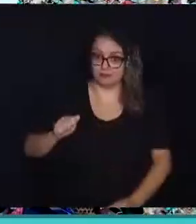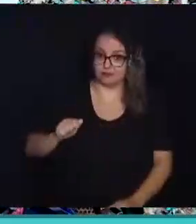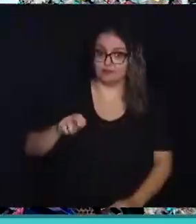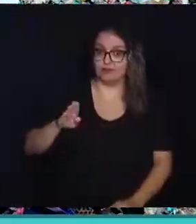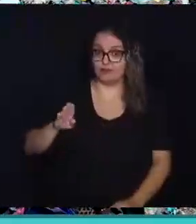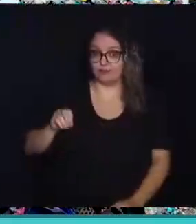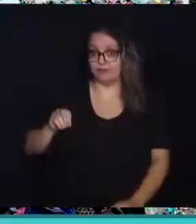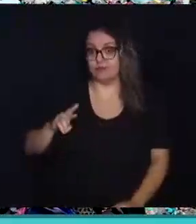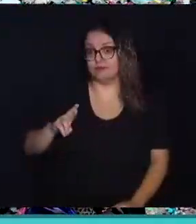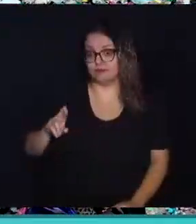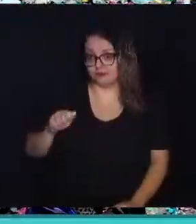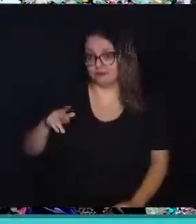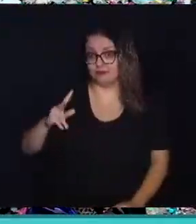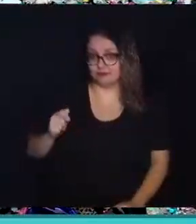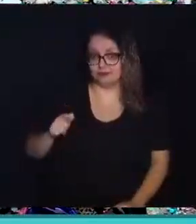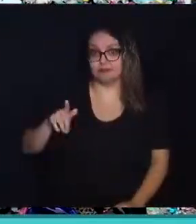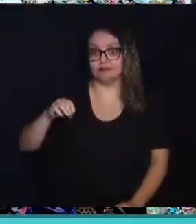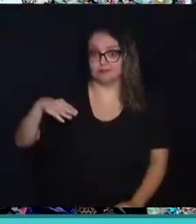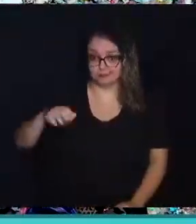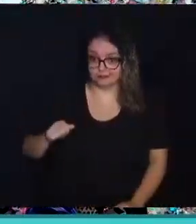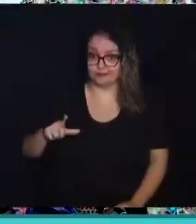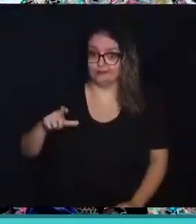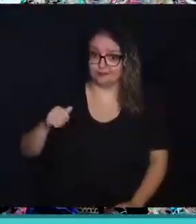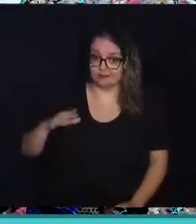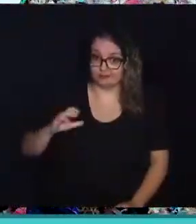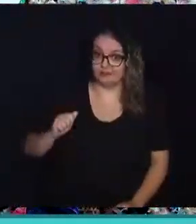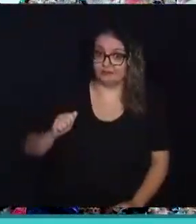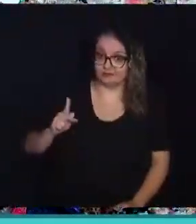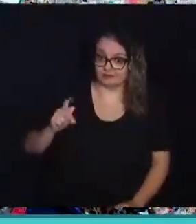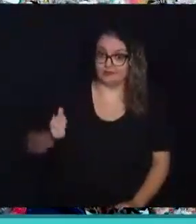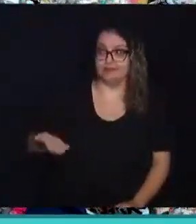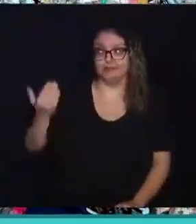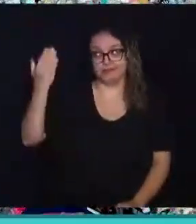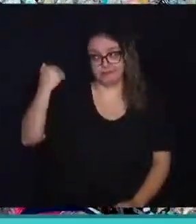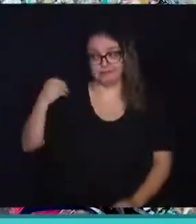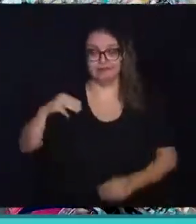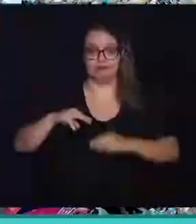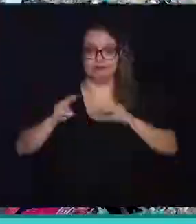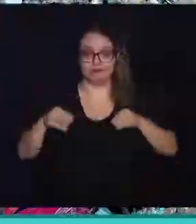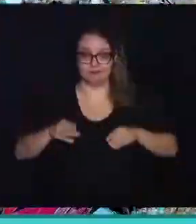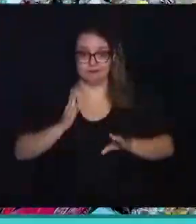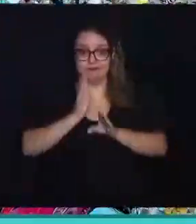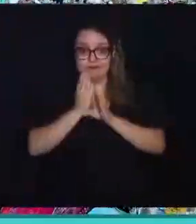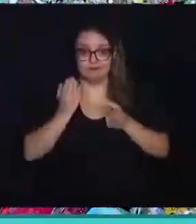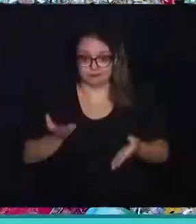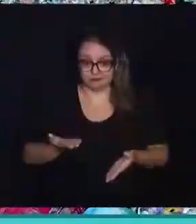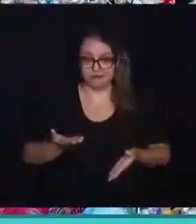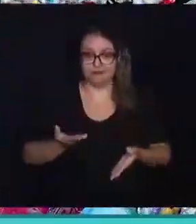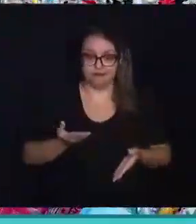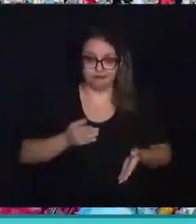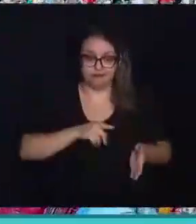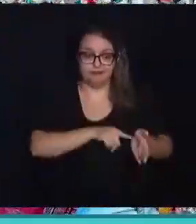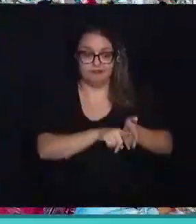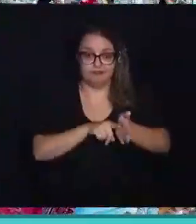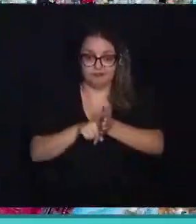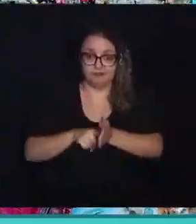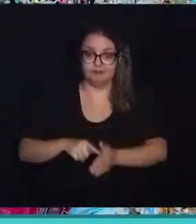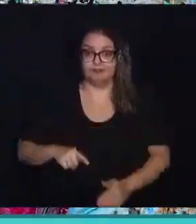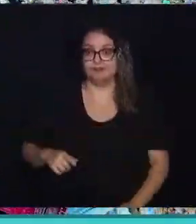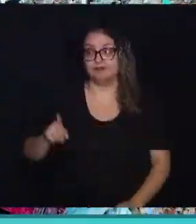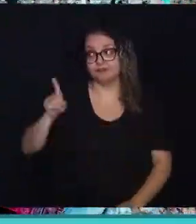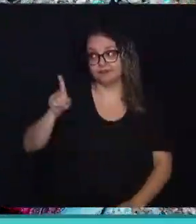âmbar, borracha e goma laca, são trabalhados desde a antiguidade. Museu dedicado às descobertas